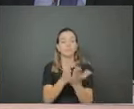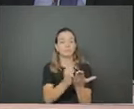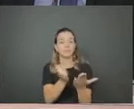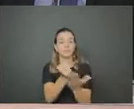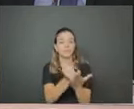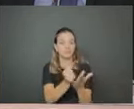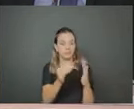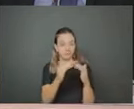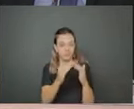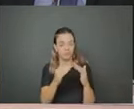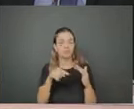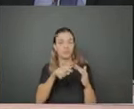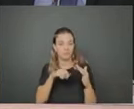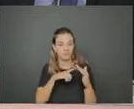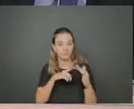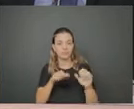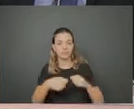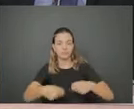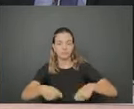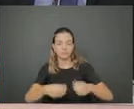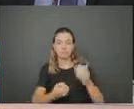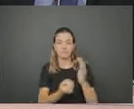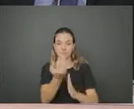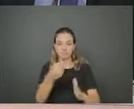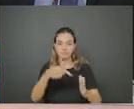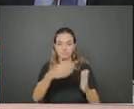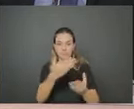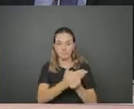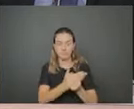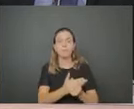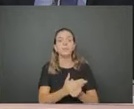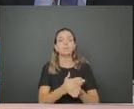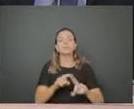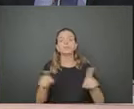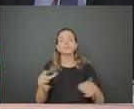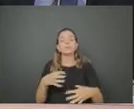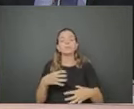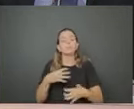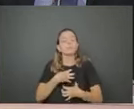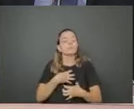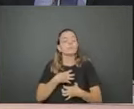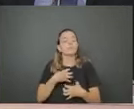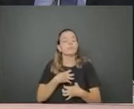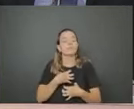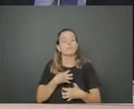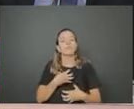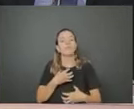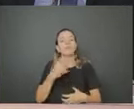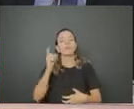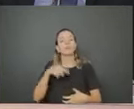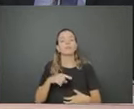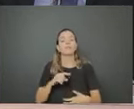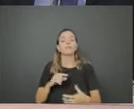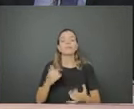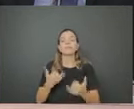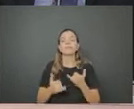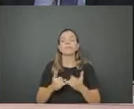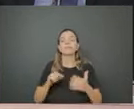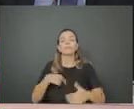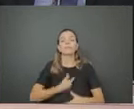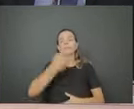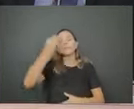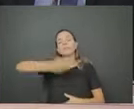elaborados, e só que a sensação da, não digo nem da impunidade, mas da falta de tratamento,